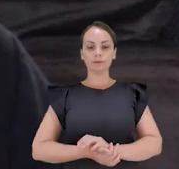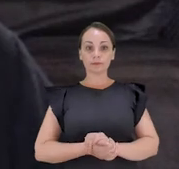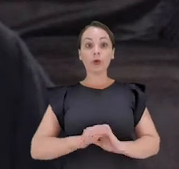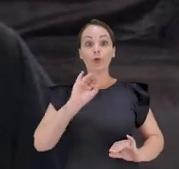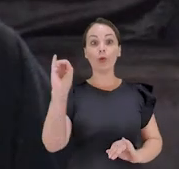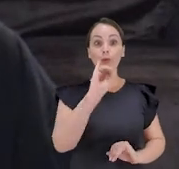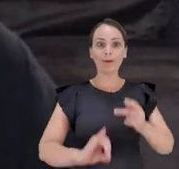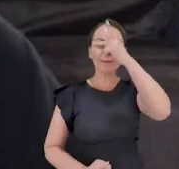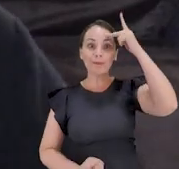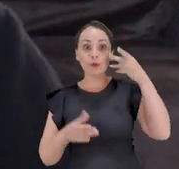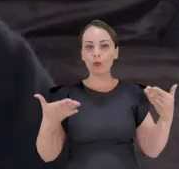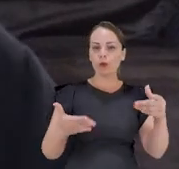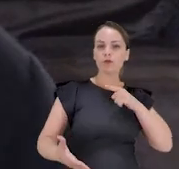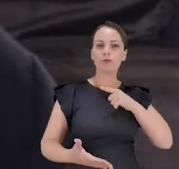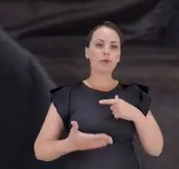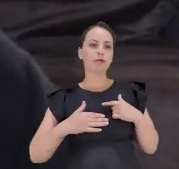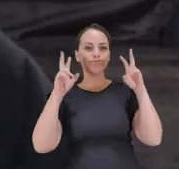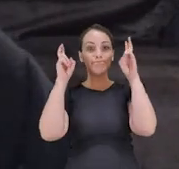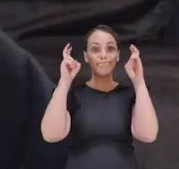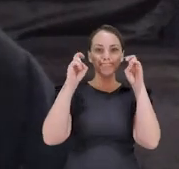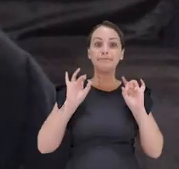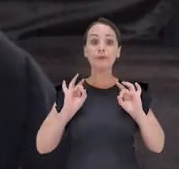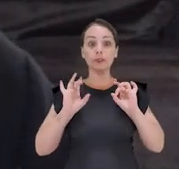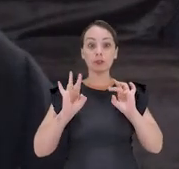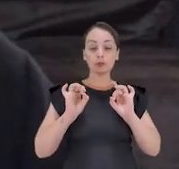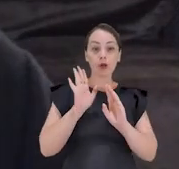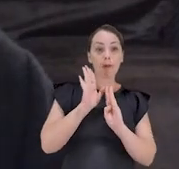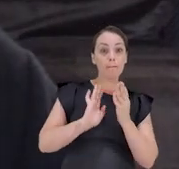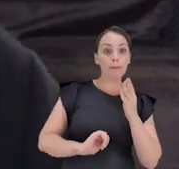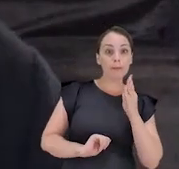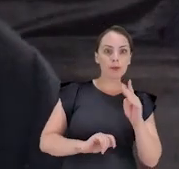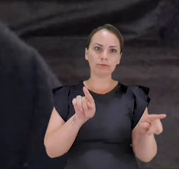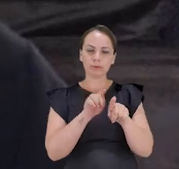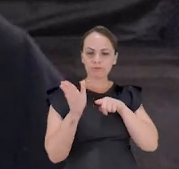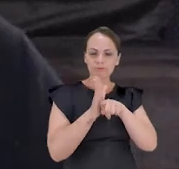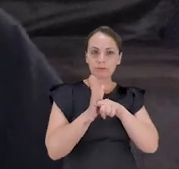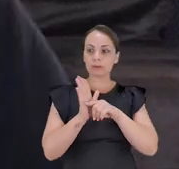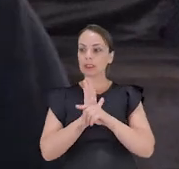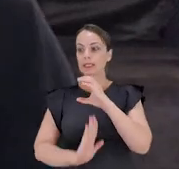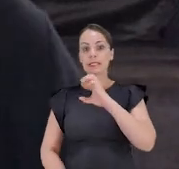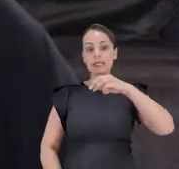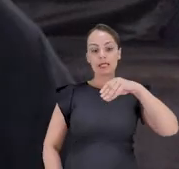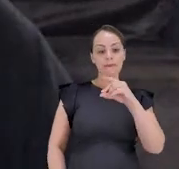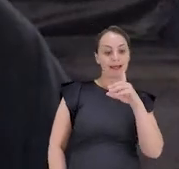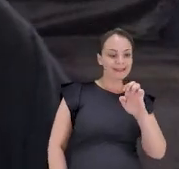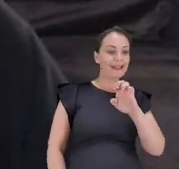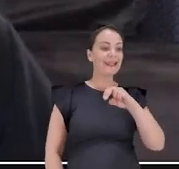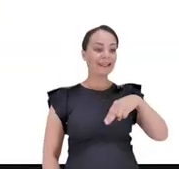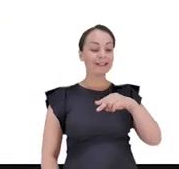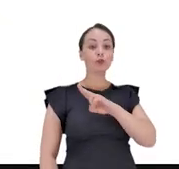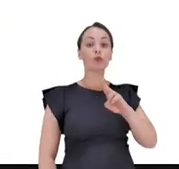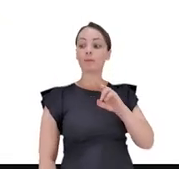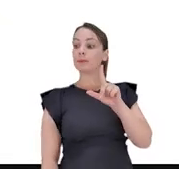Oi, pessoal. Hoje a gente tem um papo muito especial com a bióloga e pesquisadora do CEMADEM, a Liana Anderson. Oi, Liana,